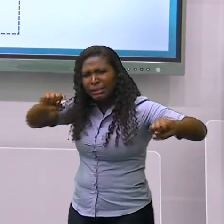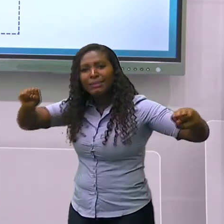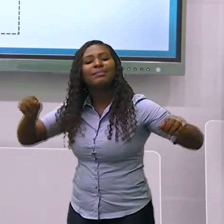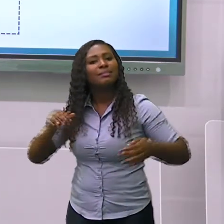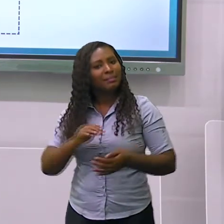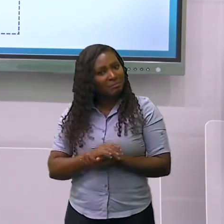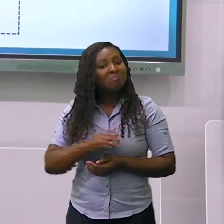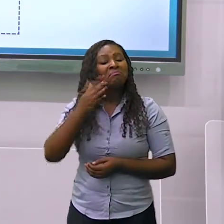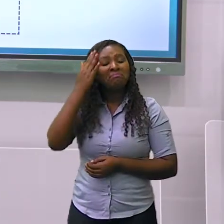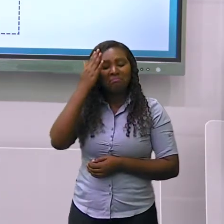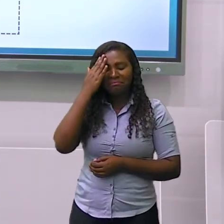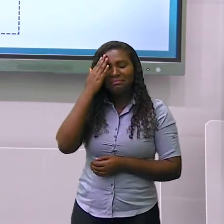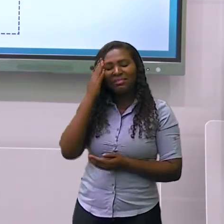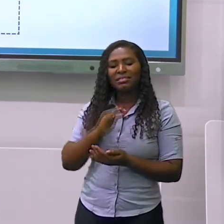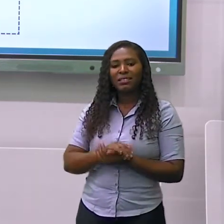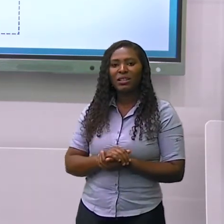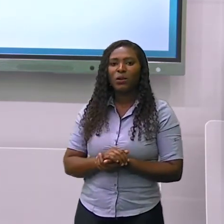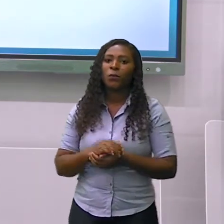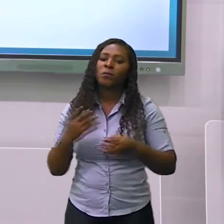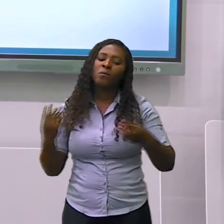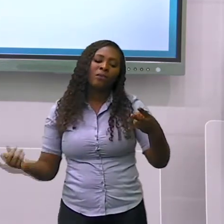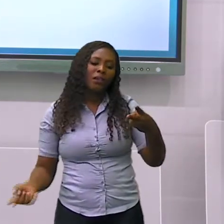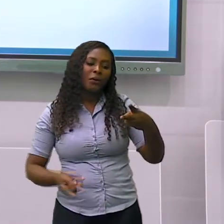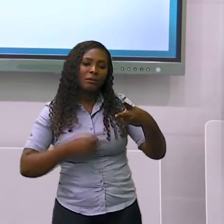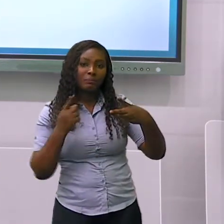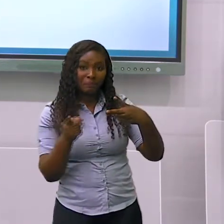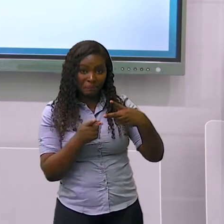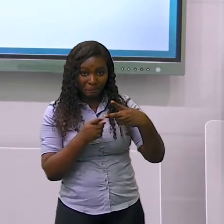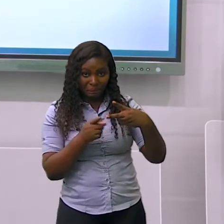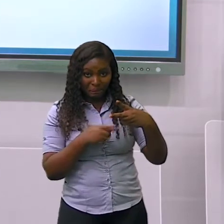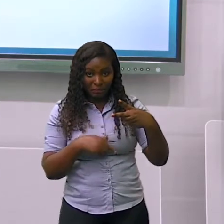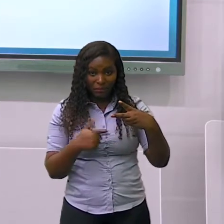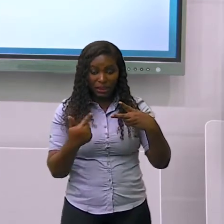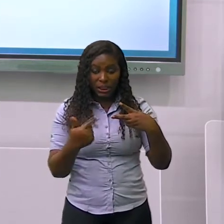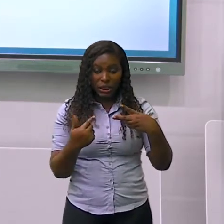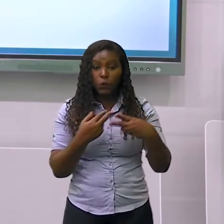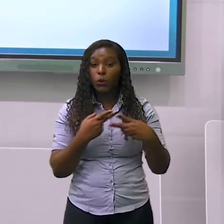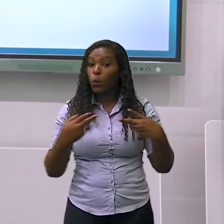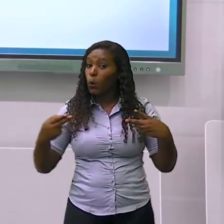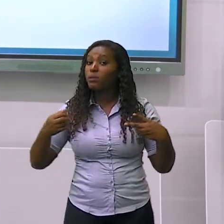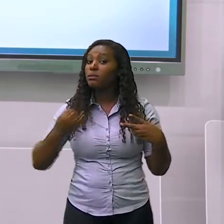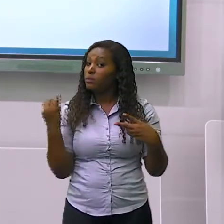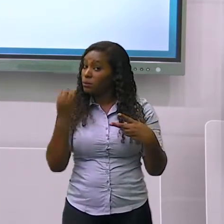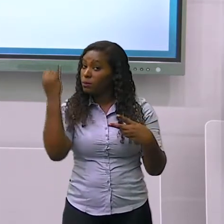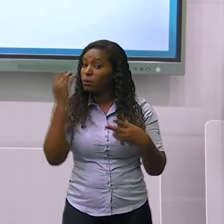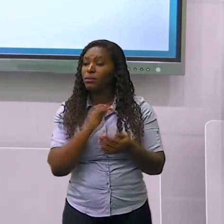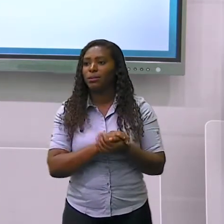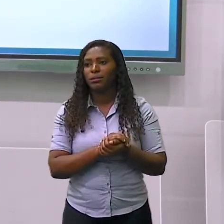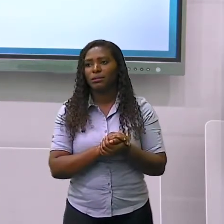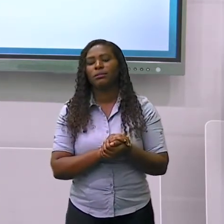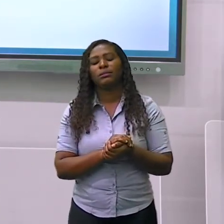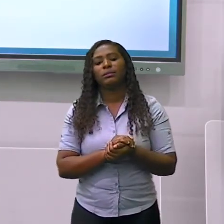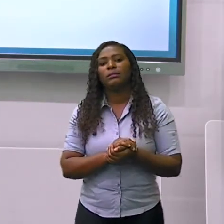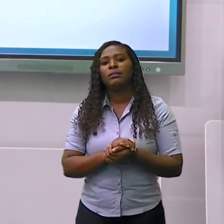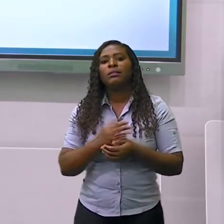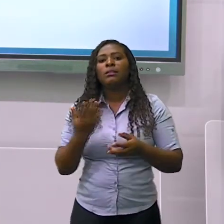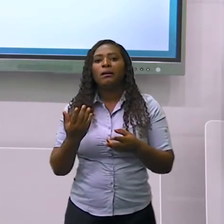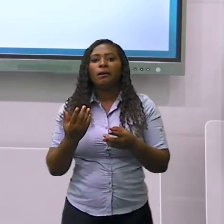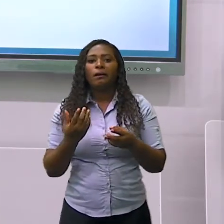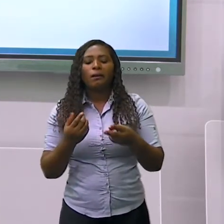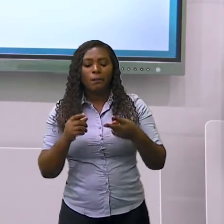para a nossa segunda dimensão, que é social. Bom, sendo que